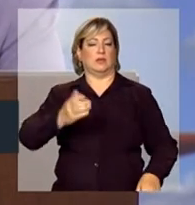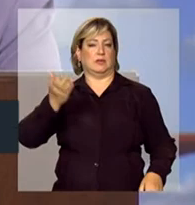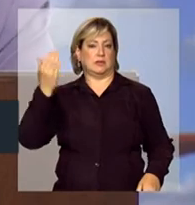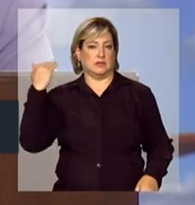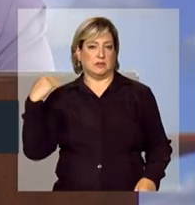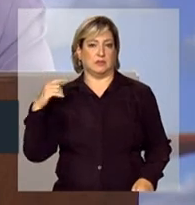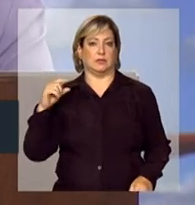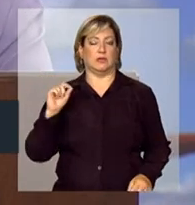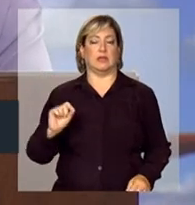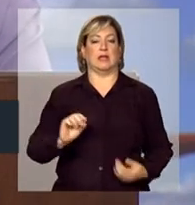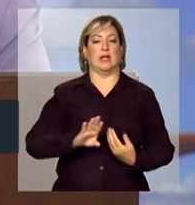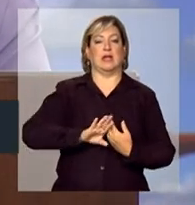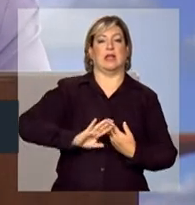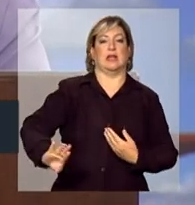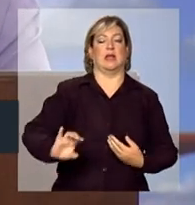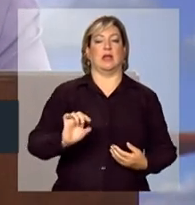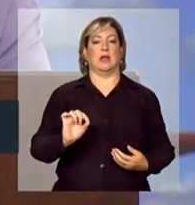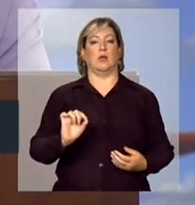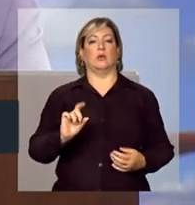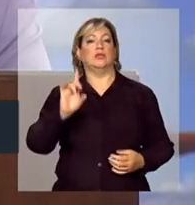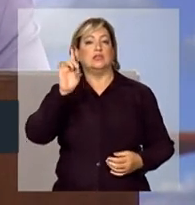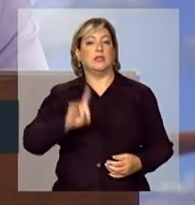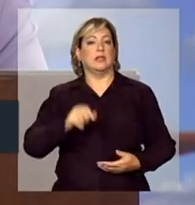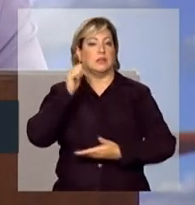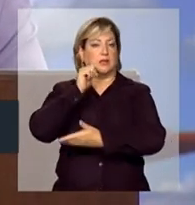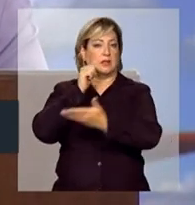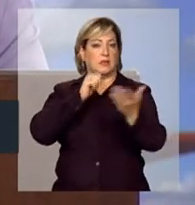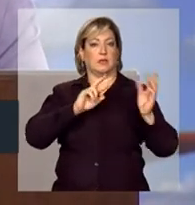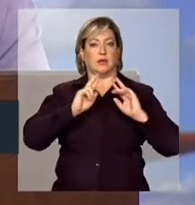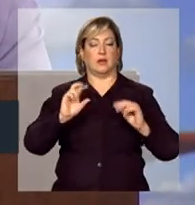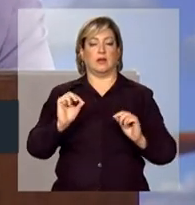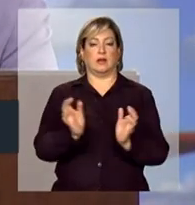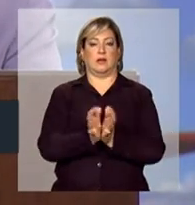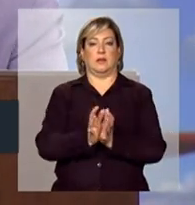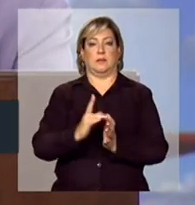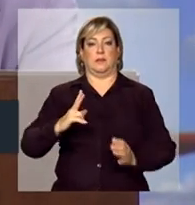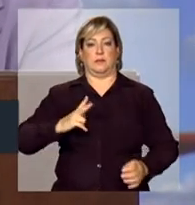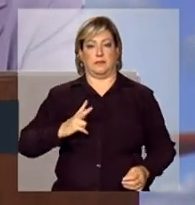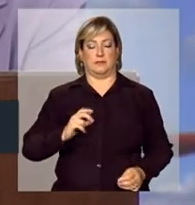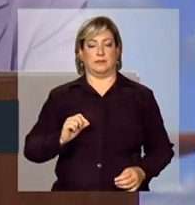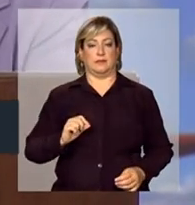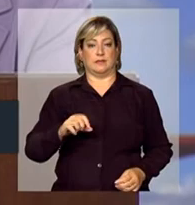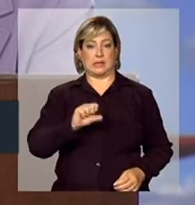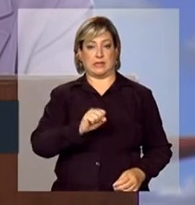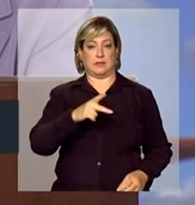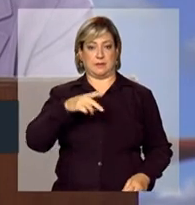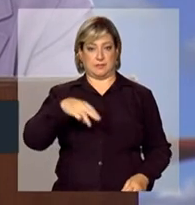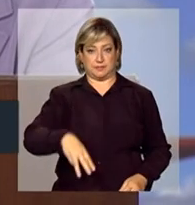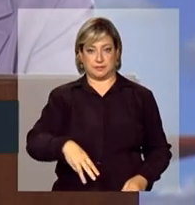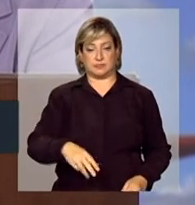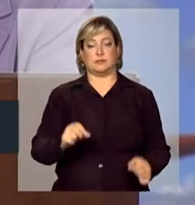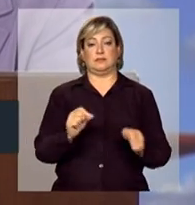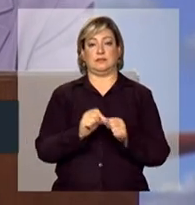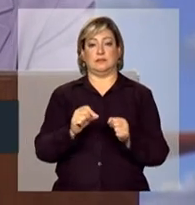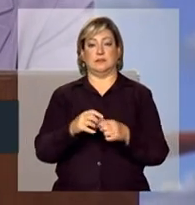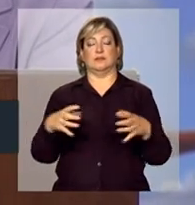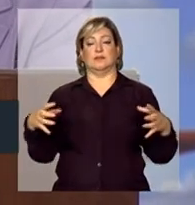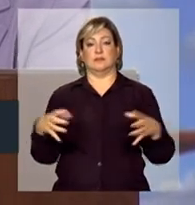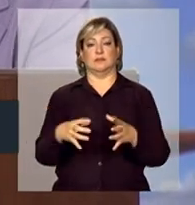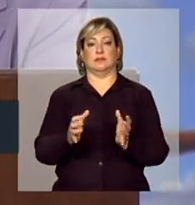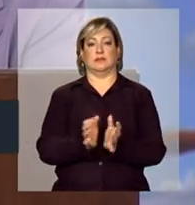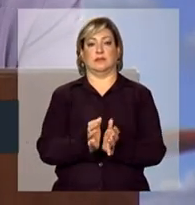relegando as reivindicações das mulheres na Esfera privada a ESPM se constituiu como um espaço